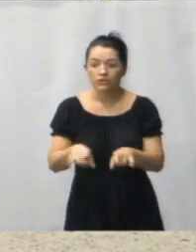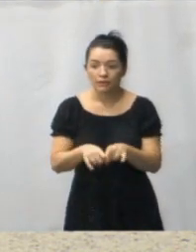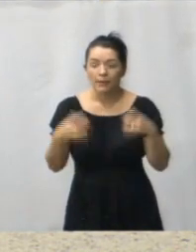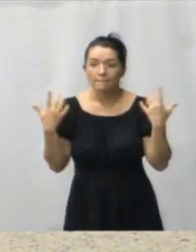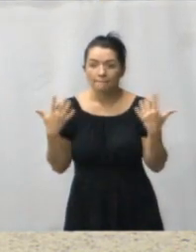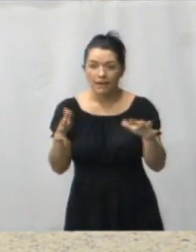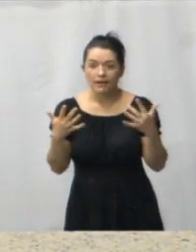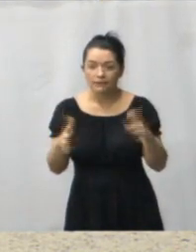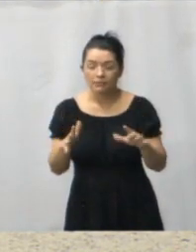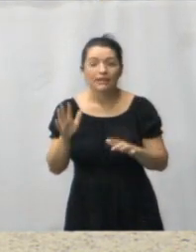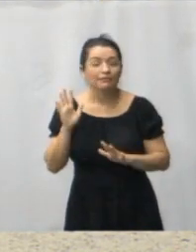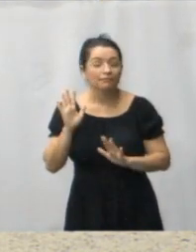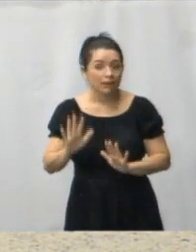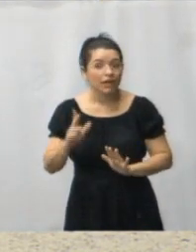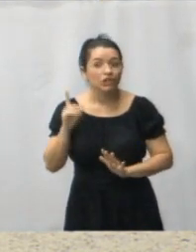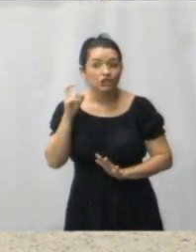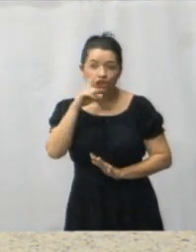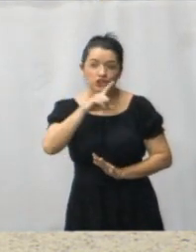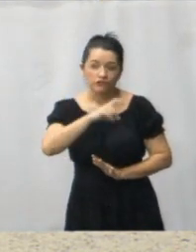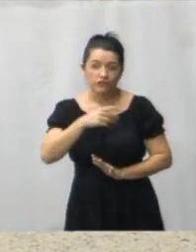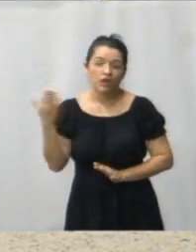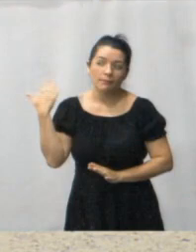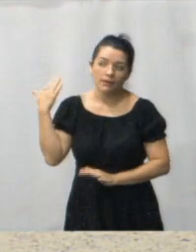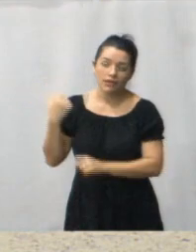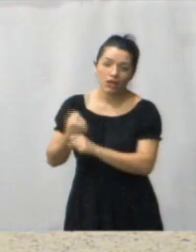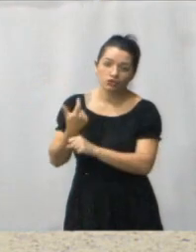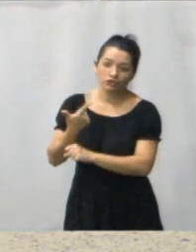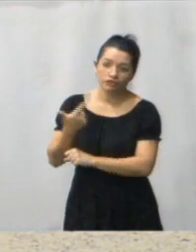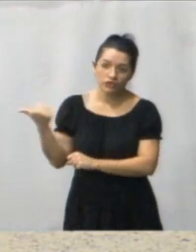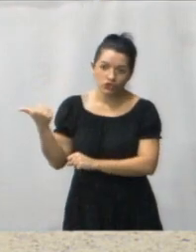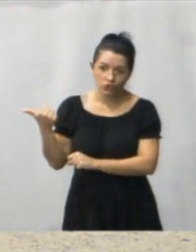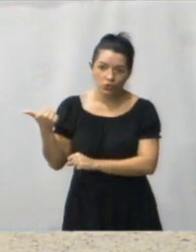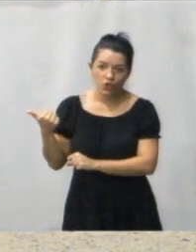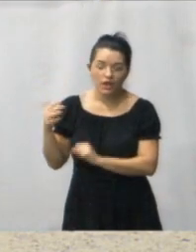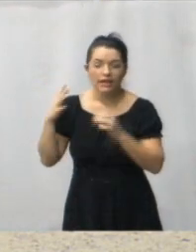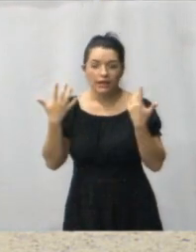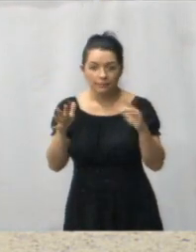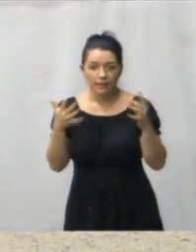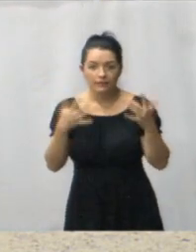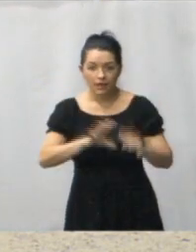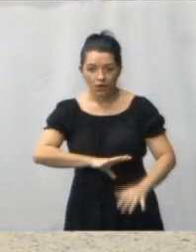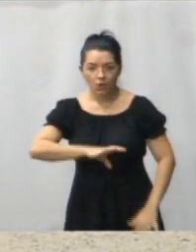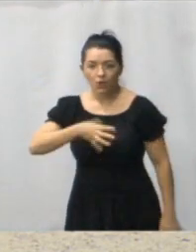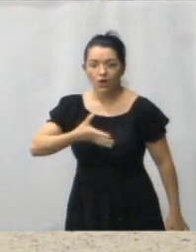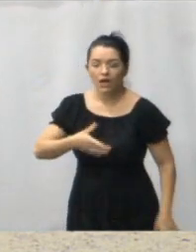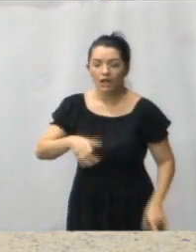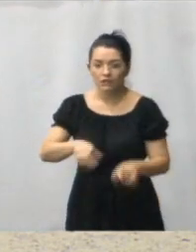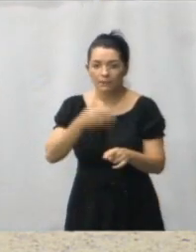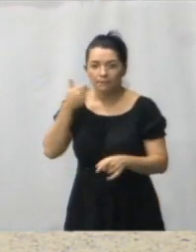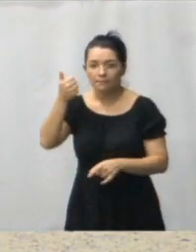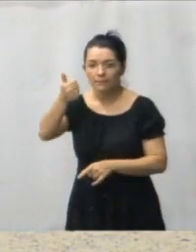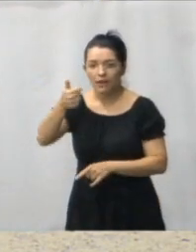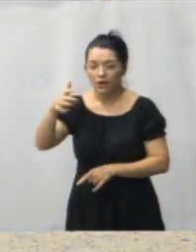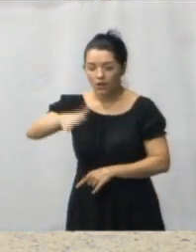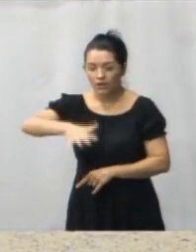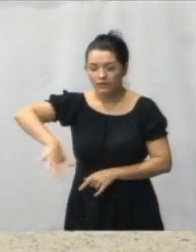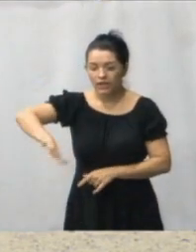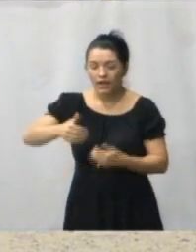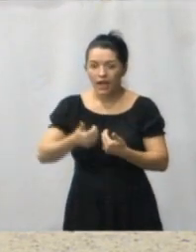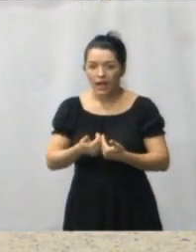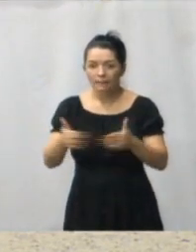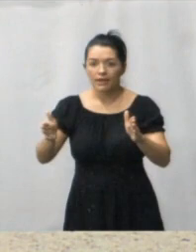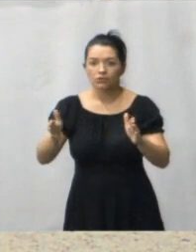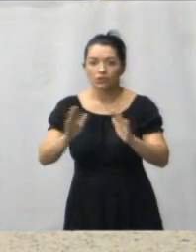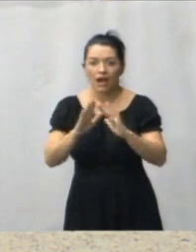que encontramos em 2021, a coragem e a melhoria que teve na abertura das unidades de saúde em